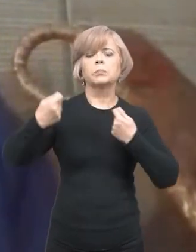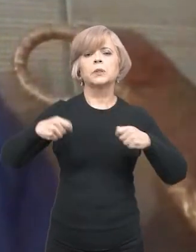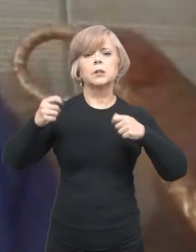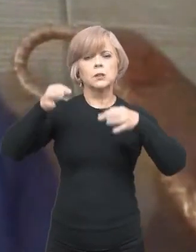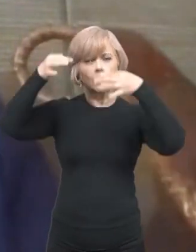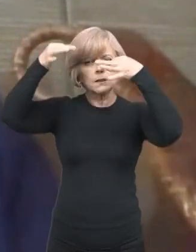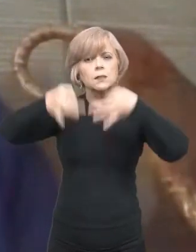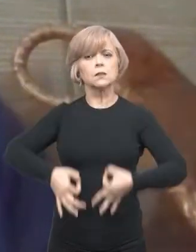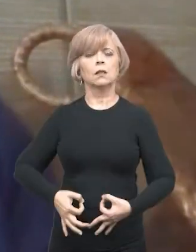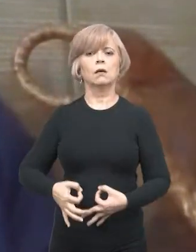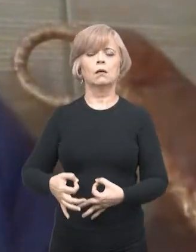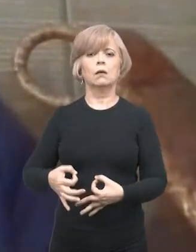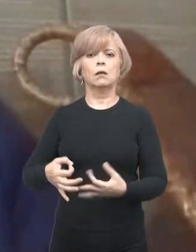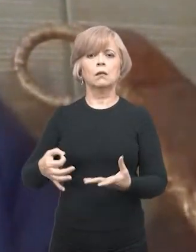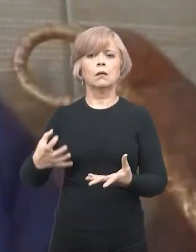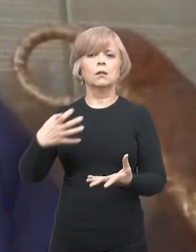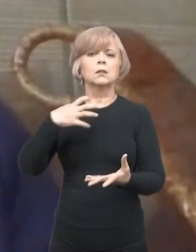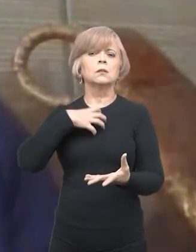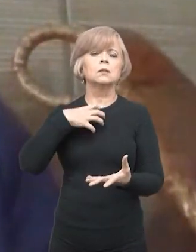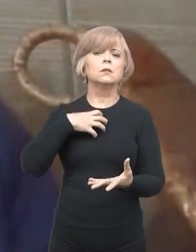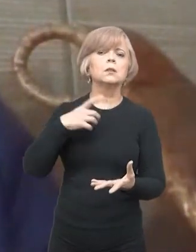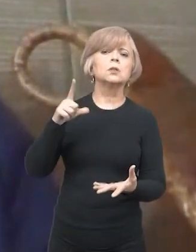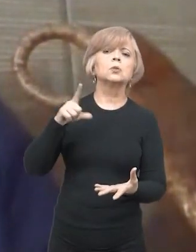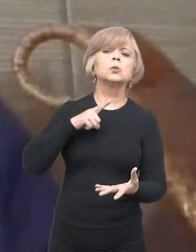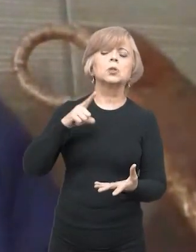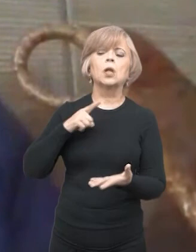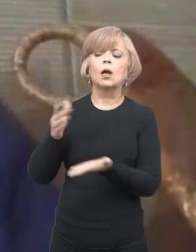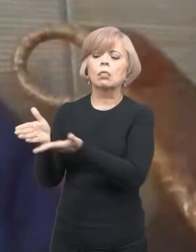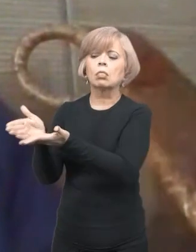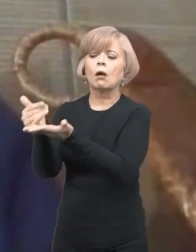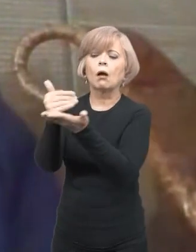no sentido de ter